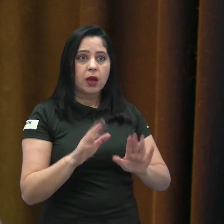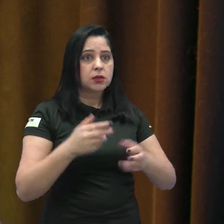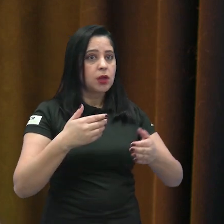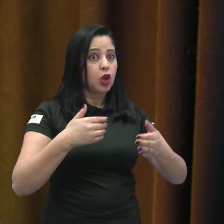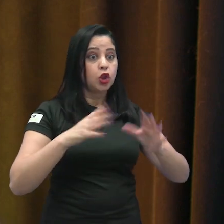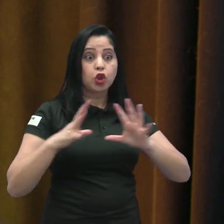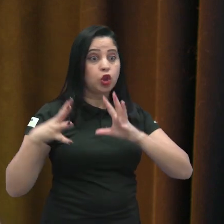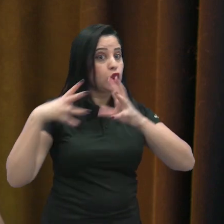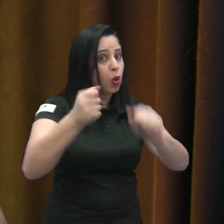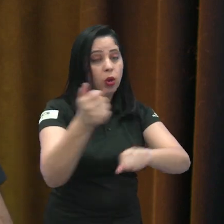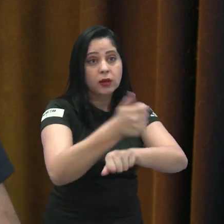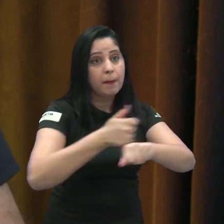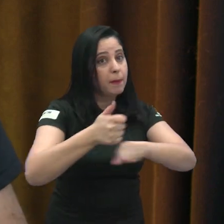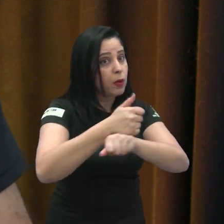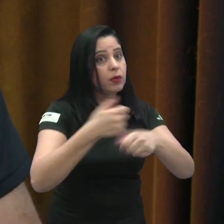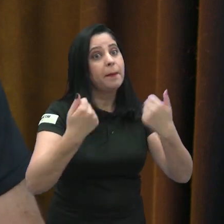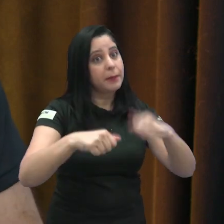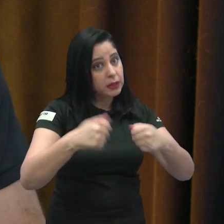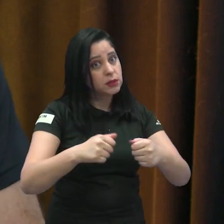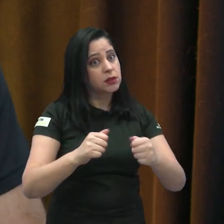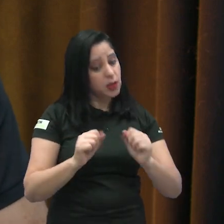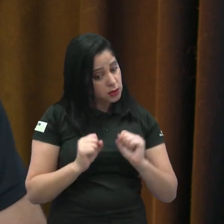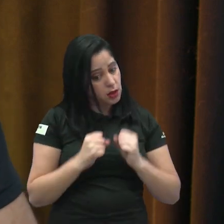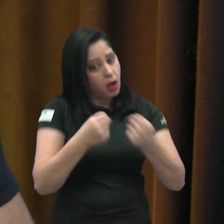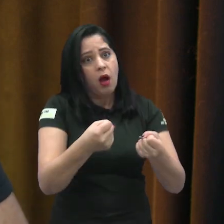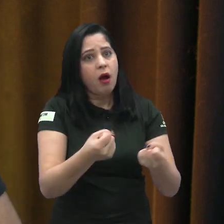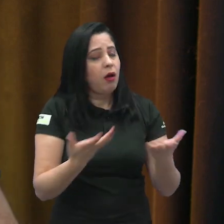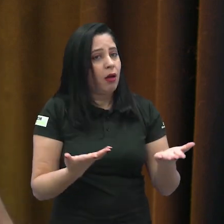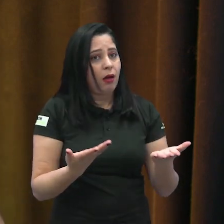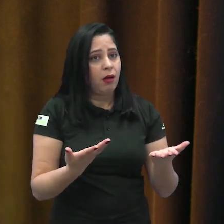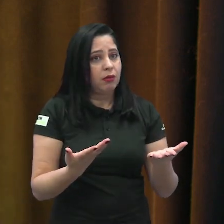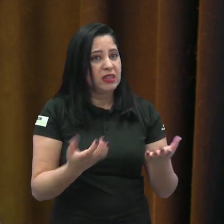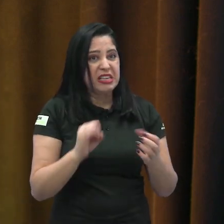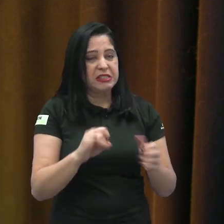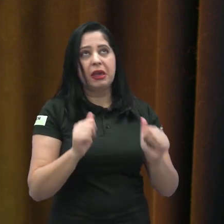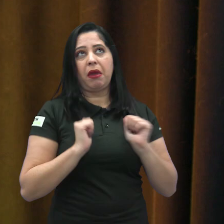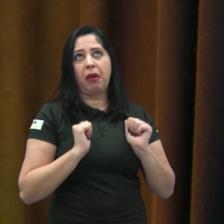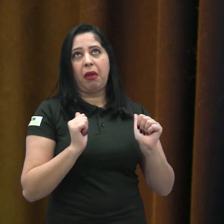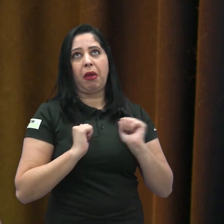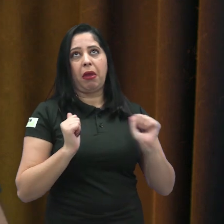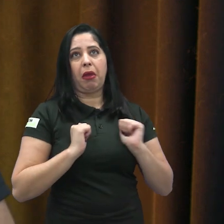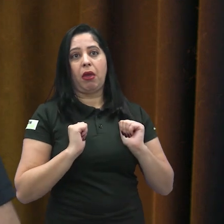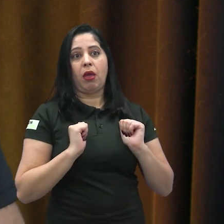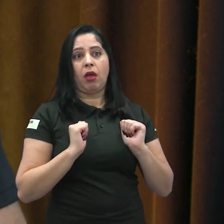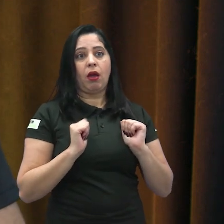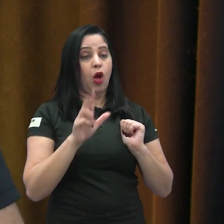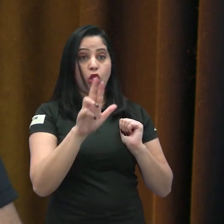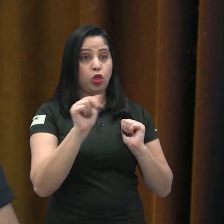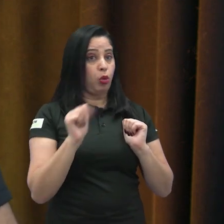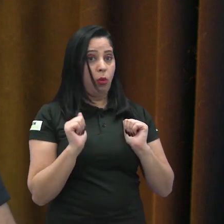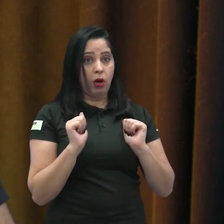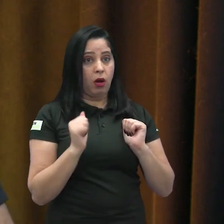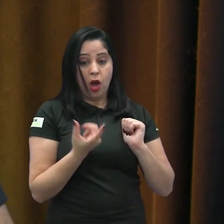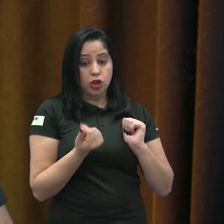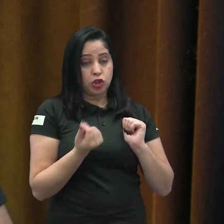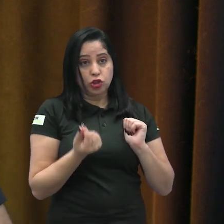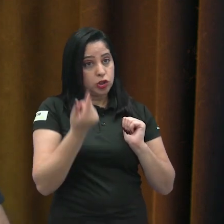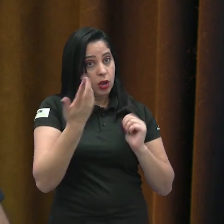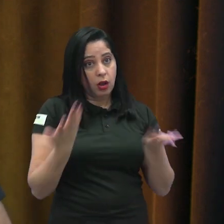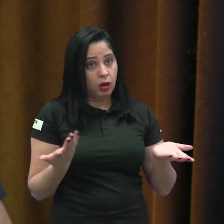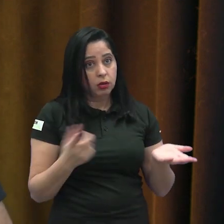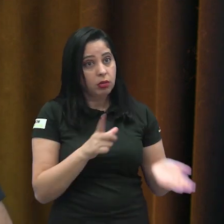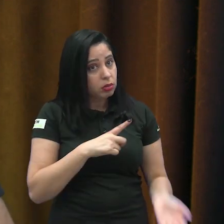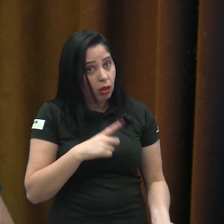você não se atualizar, se você não tentar ser um bom profissional, você não vai ganhar dinheiro, Exato. Você não vai colaborar com a qualidade de vida das